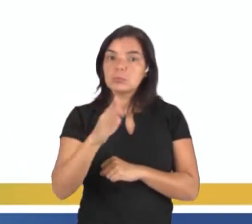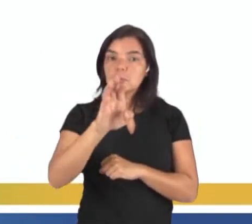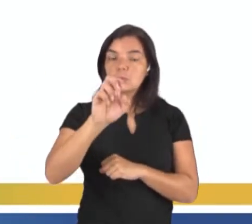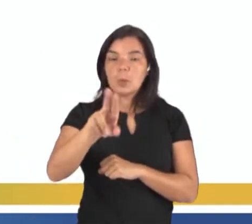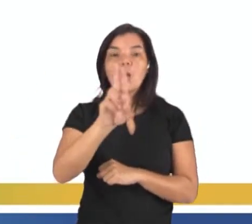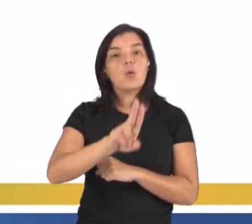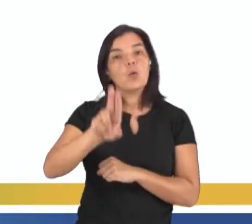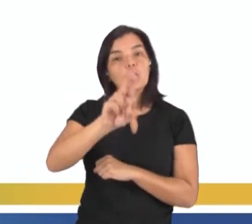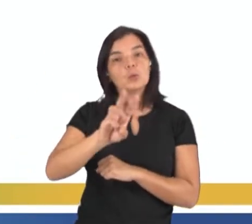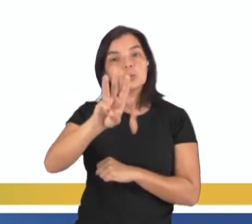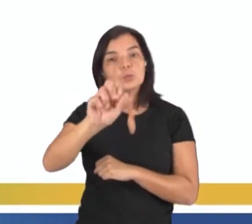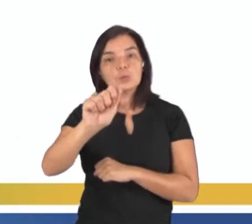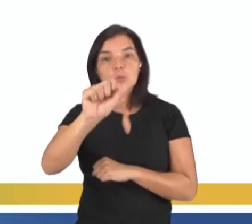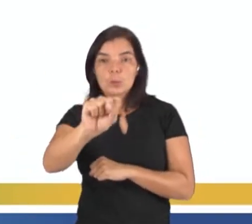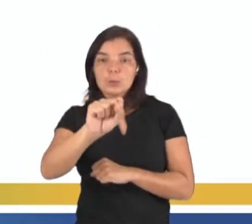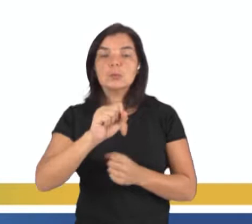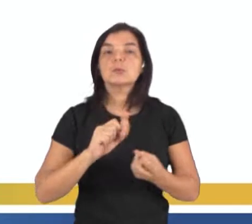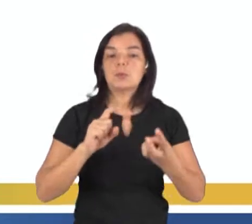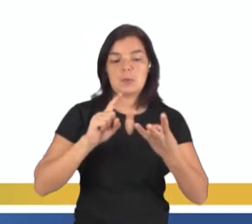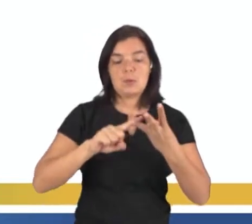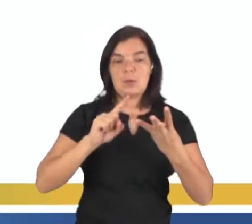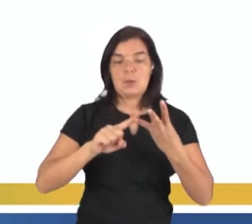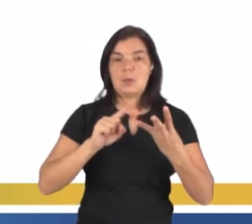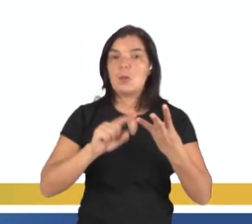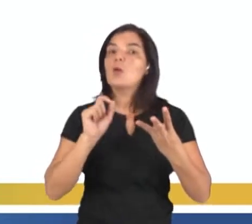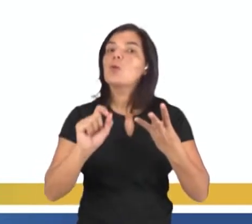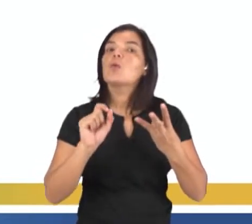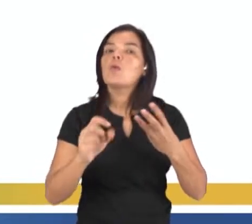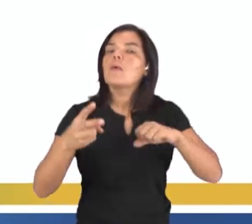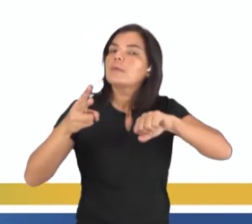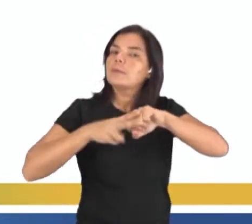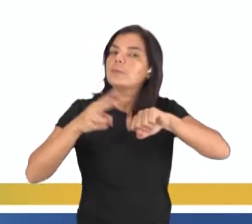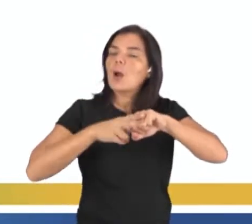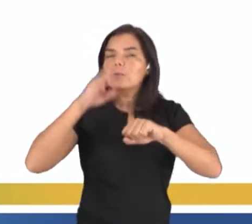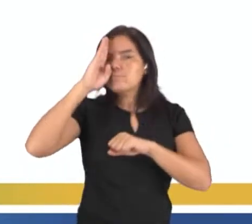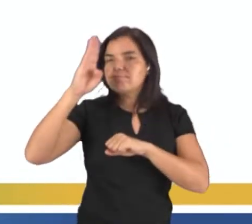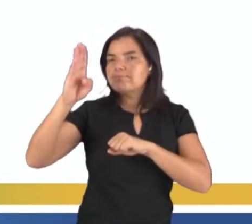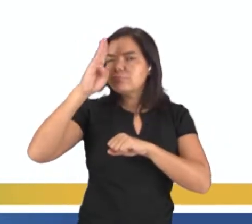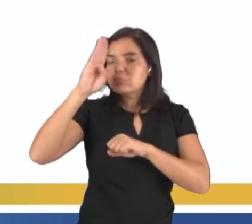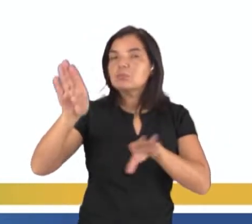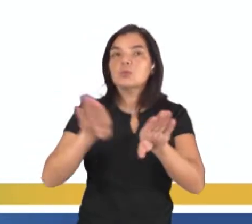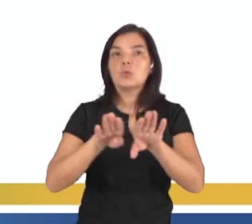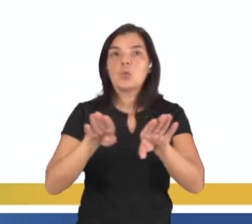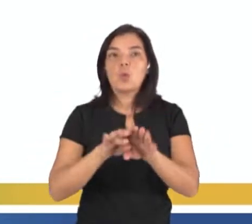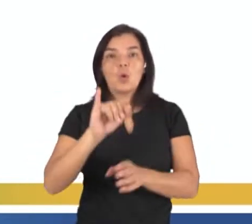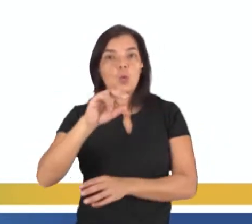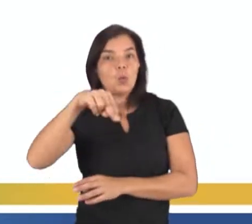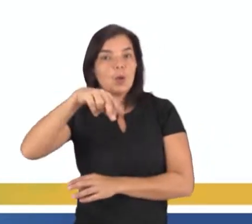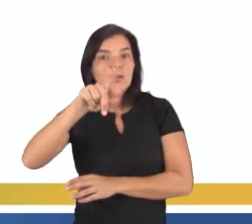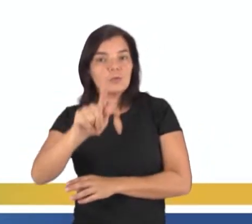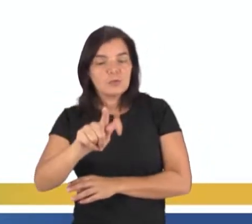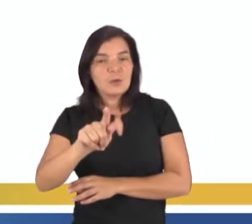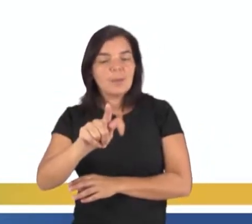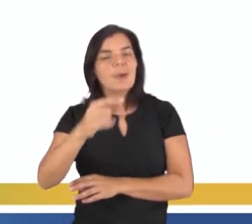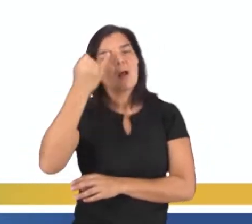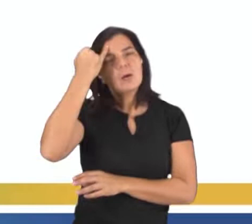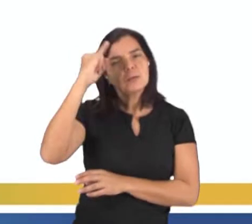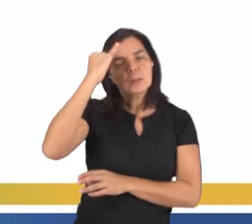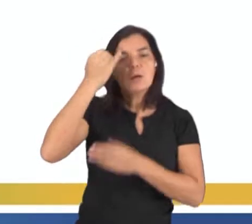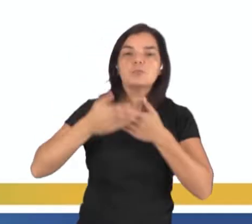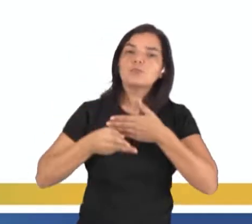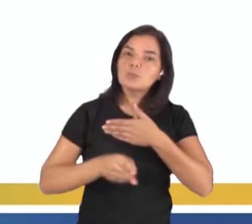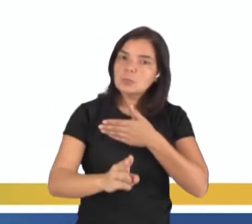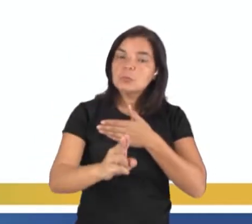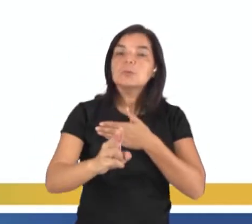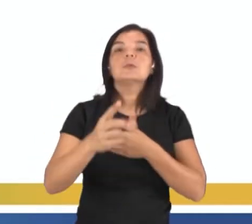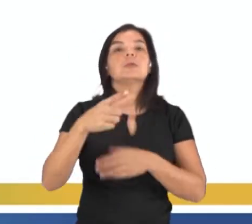gente está usando o was. A terceira parte é o nosso verbo principal, com o ing no final para dar aquela ideia de